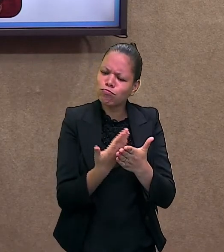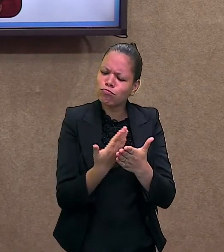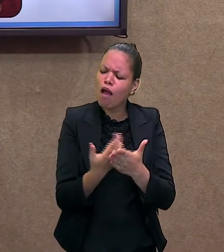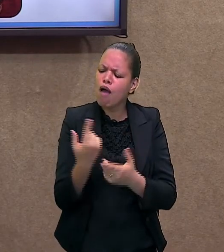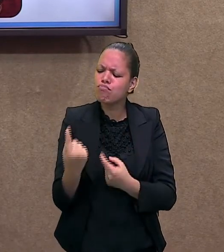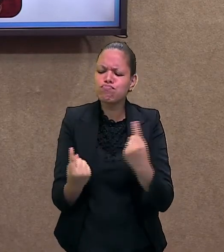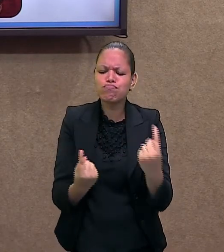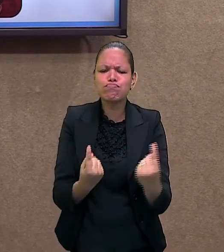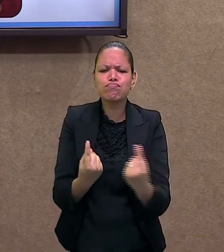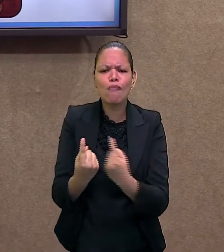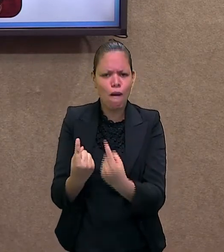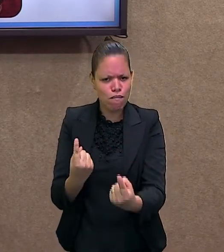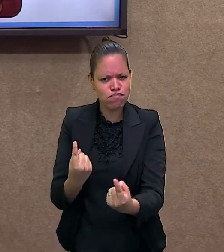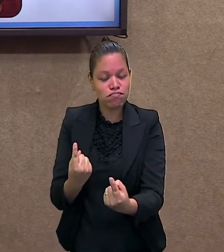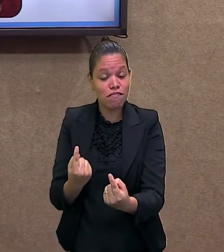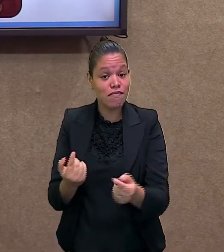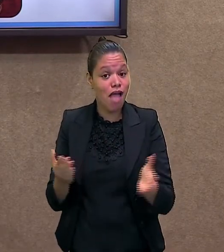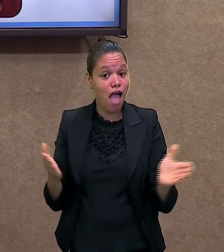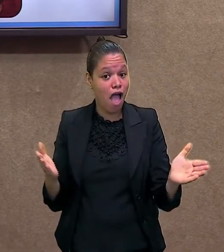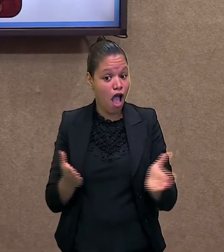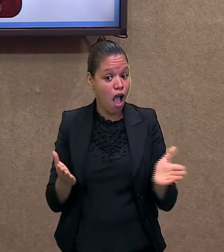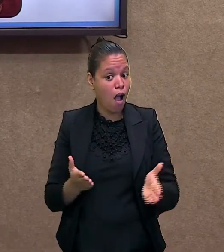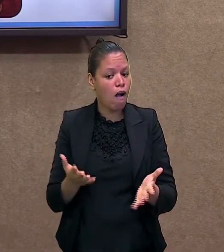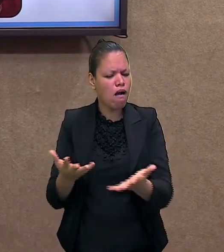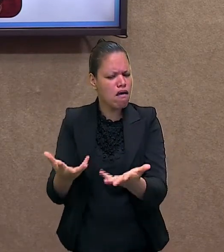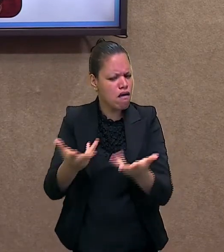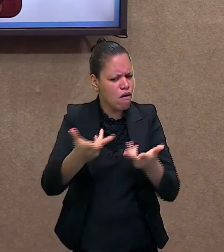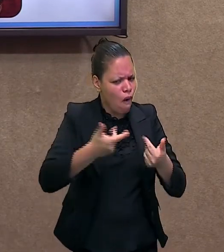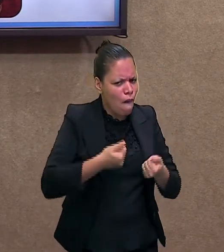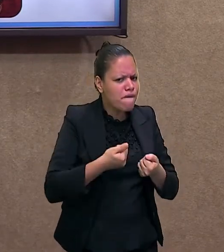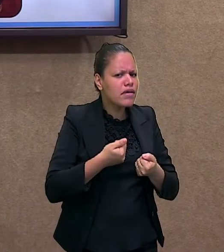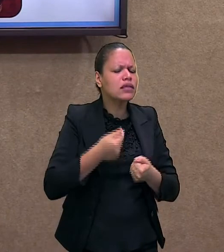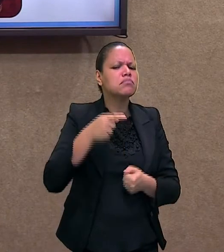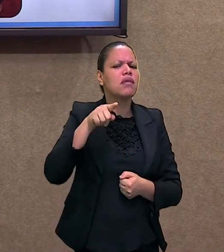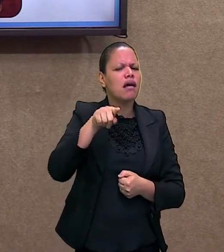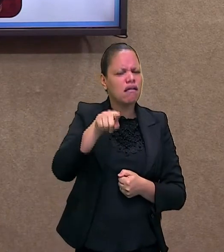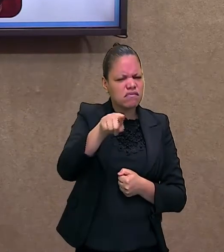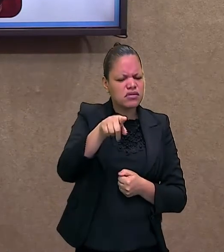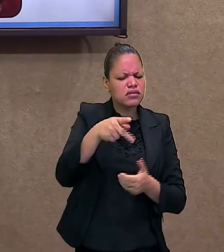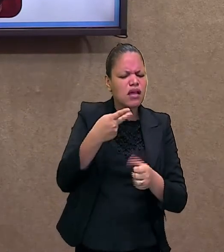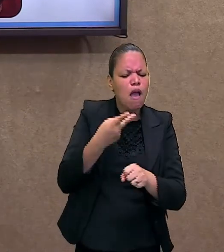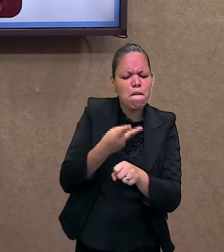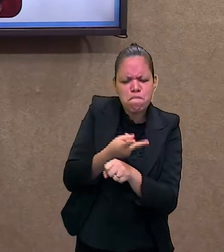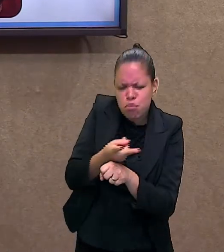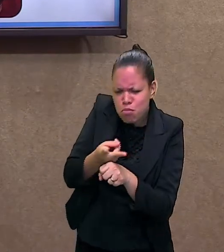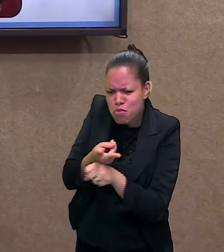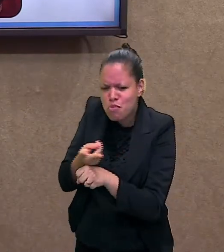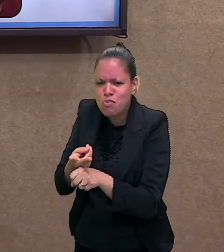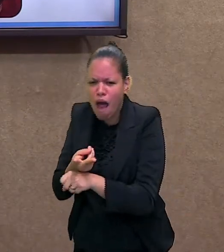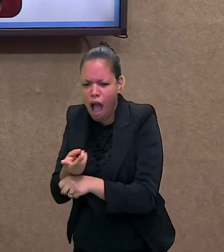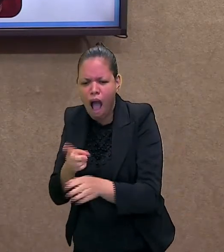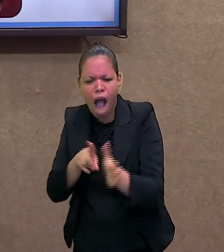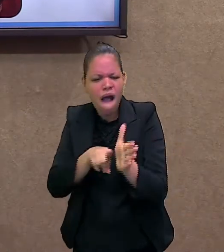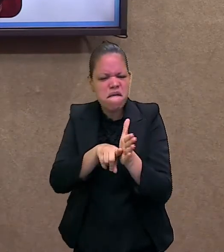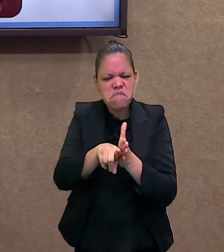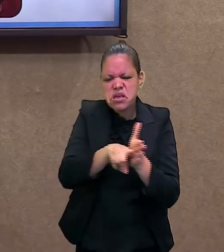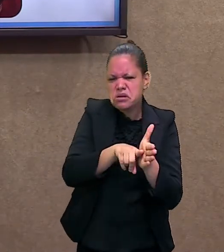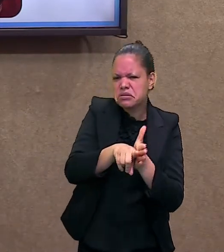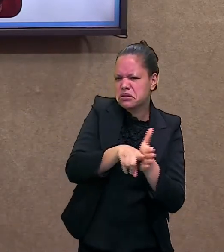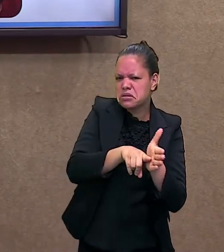para você, estudante. Caso você tenha se interessado por uma determinada cultura, alguma outra região, faça